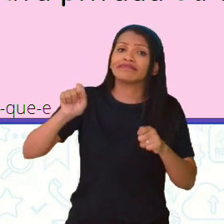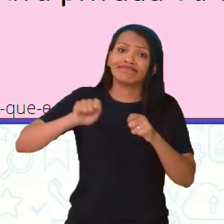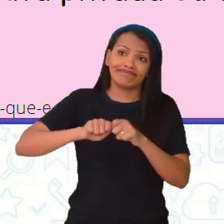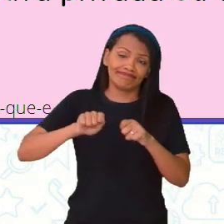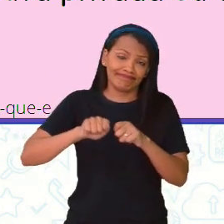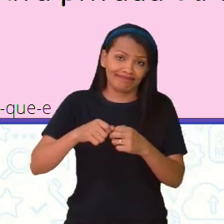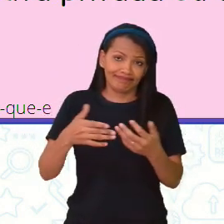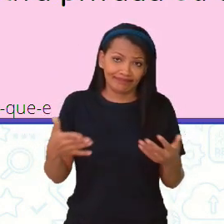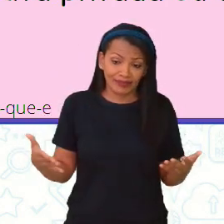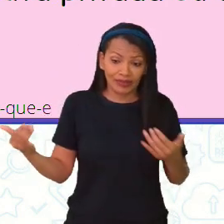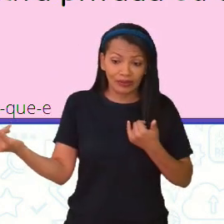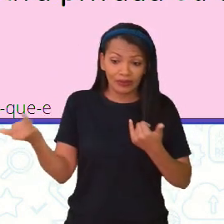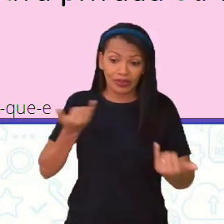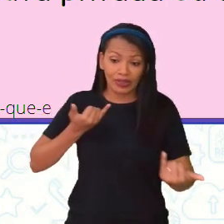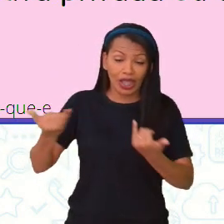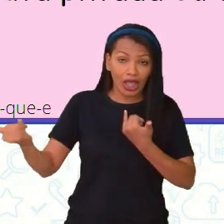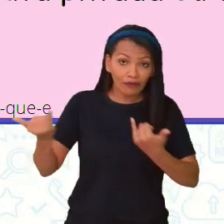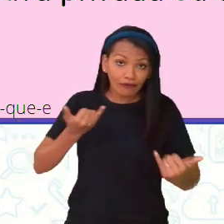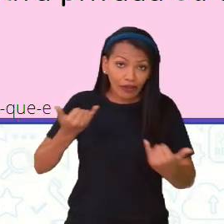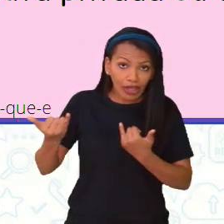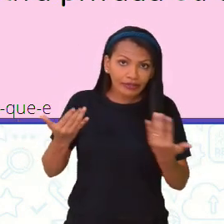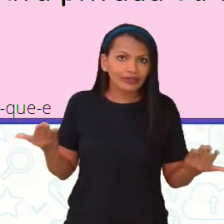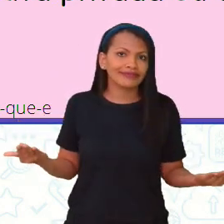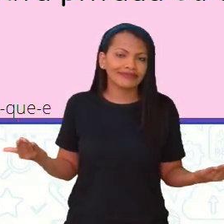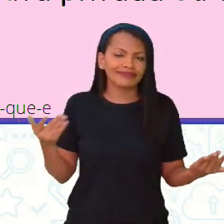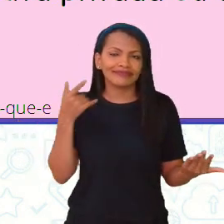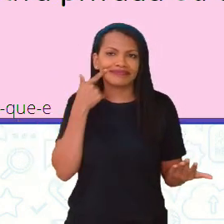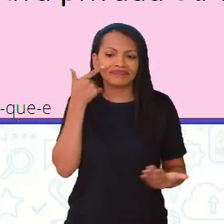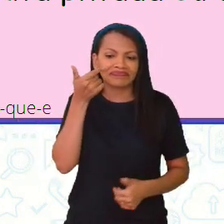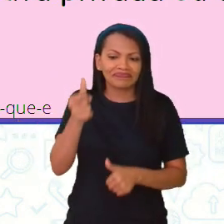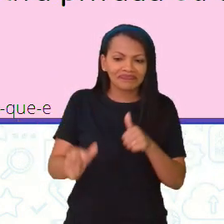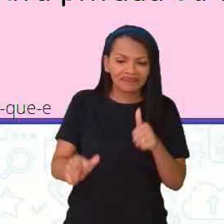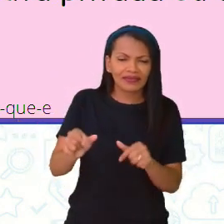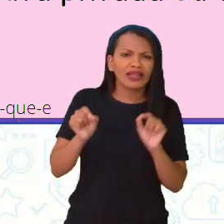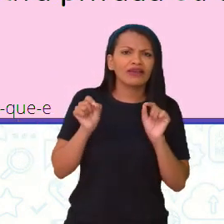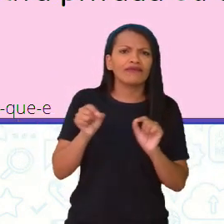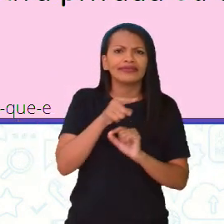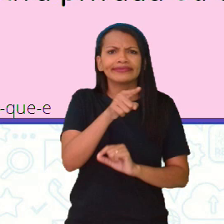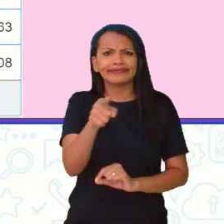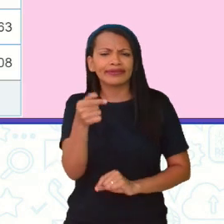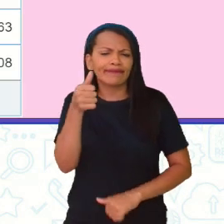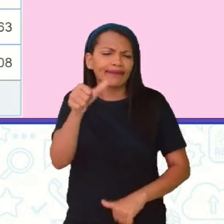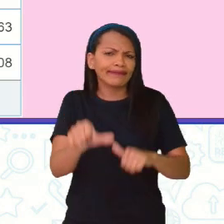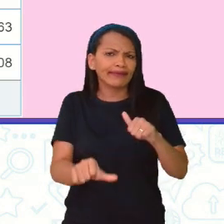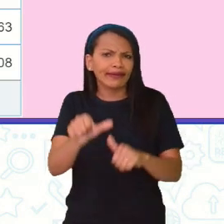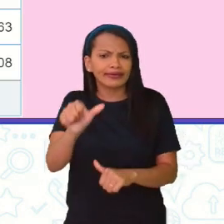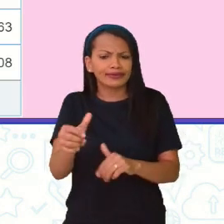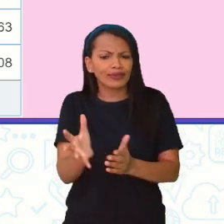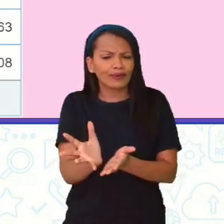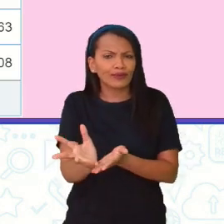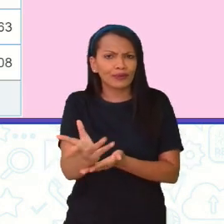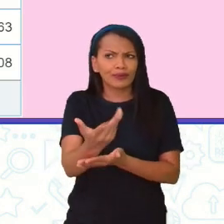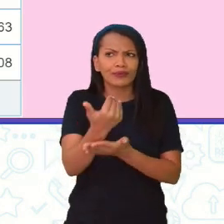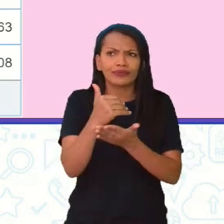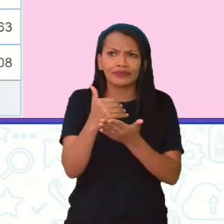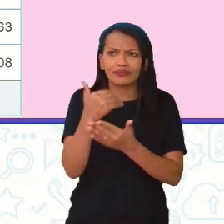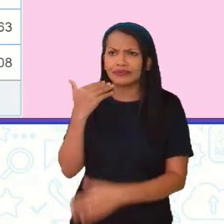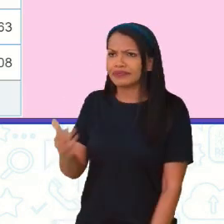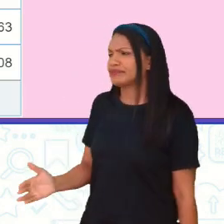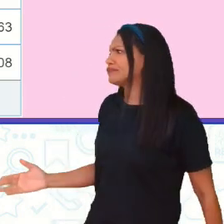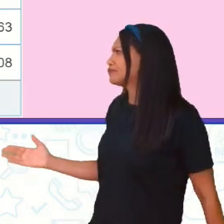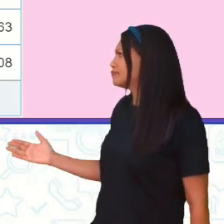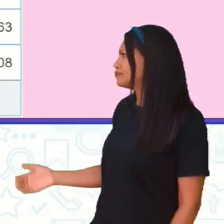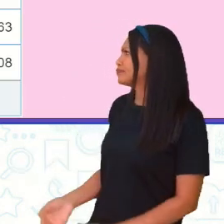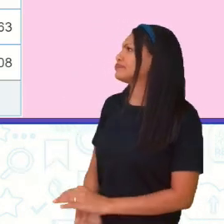a partir das informações do censo, né? Que é justamente você analisar os dados. Aqui,